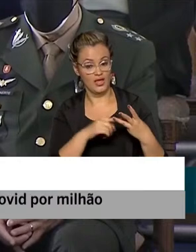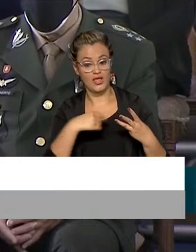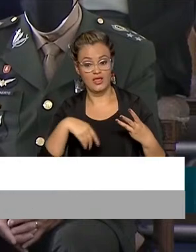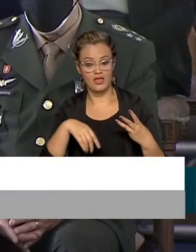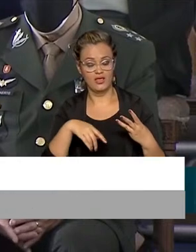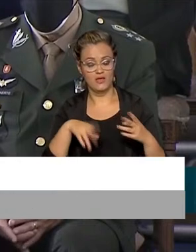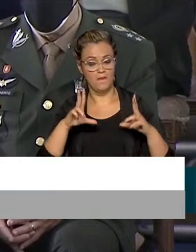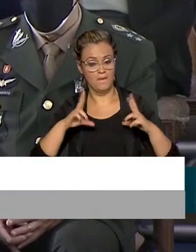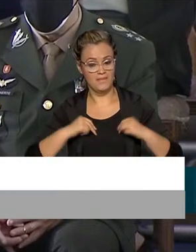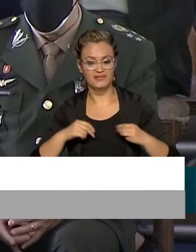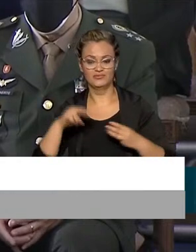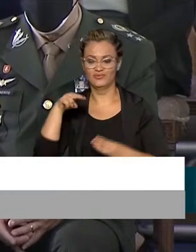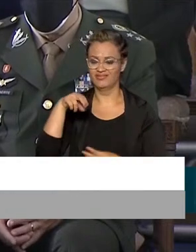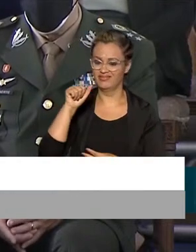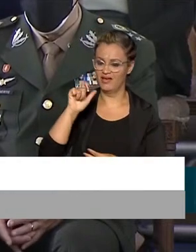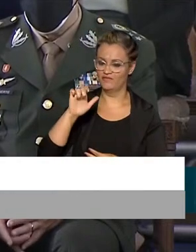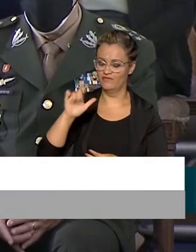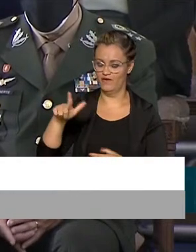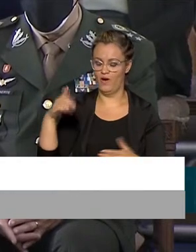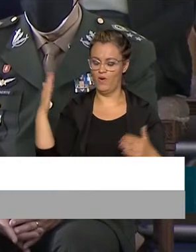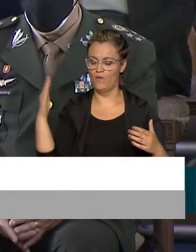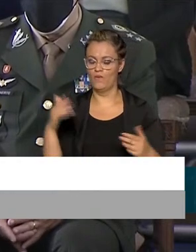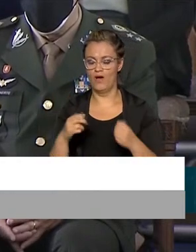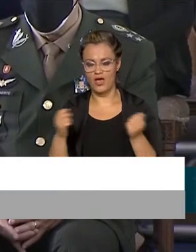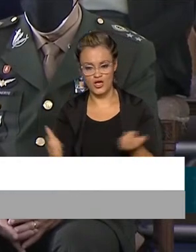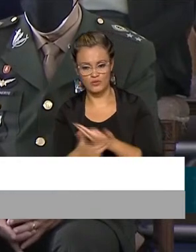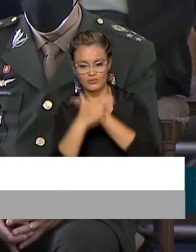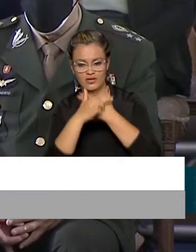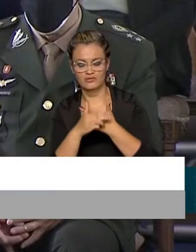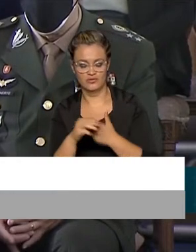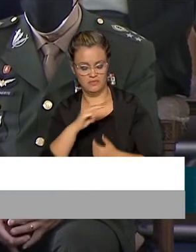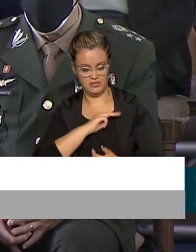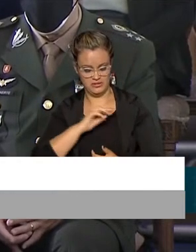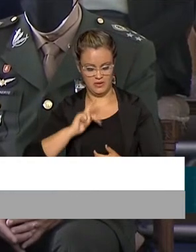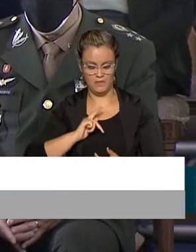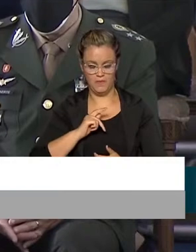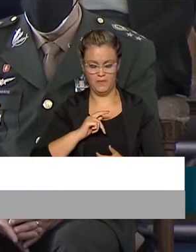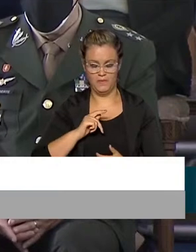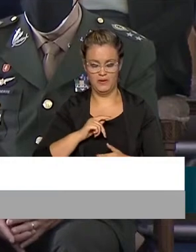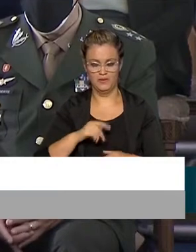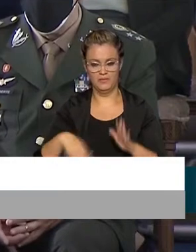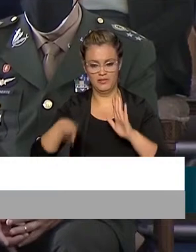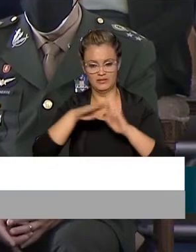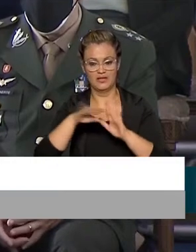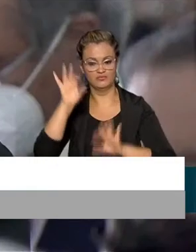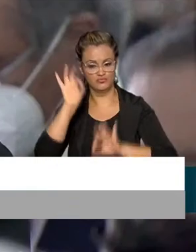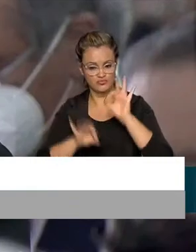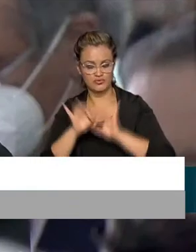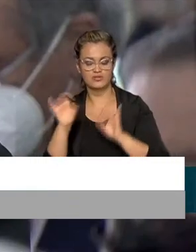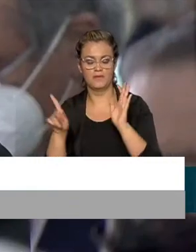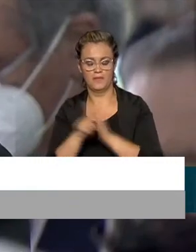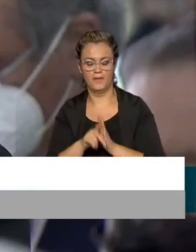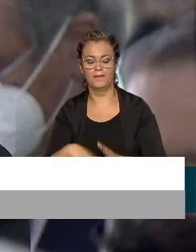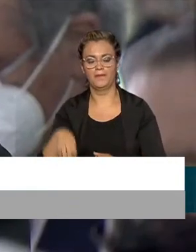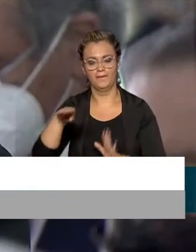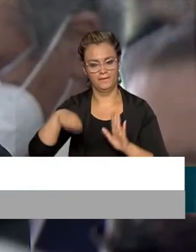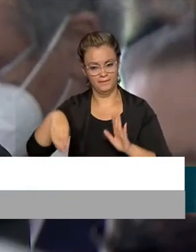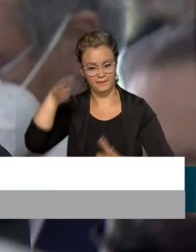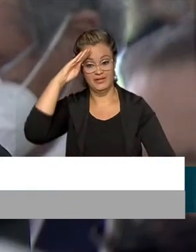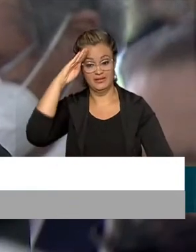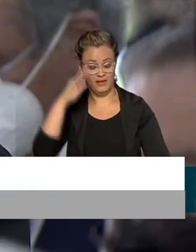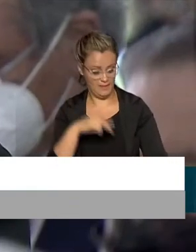do Mérito Naval, Aeronáutico, do Ministério Público Militar e do Judiciário Militar, além da